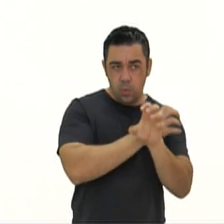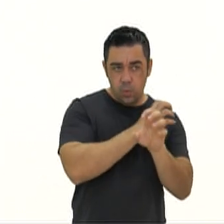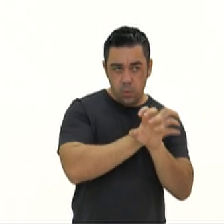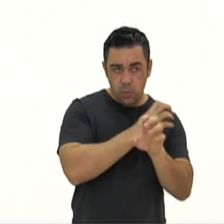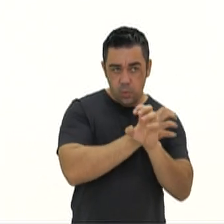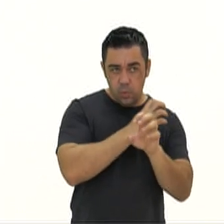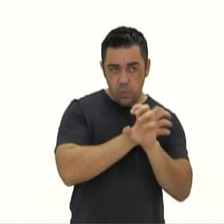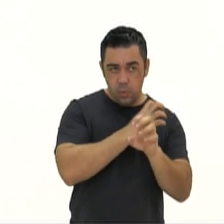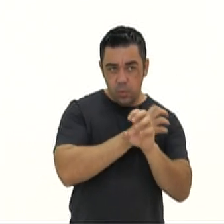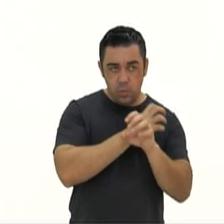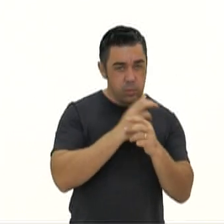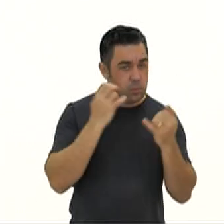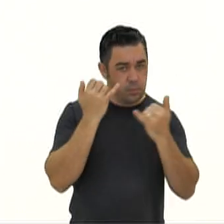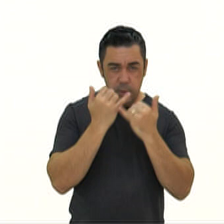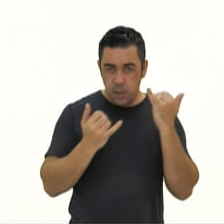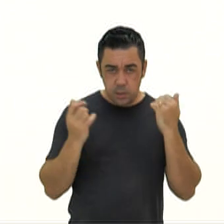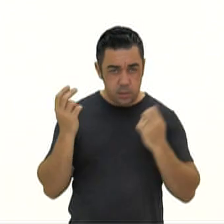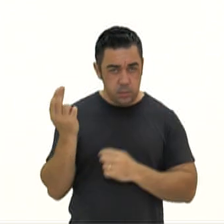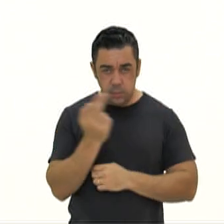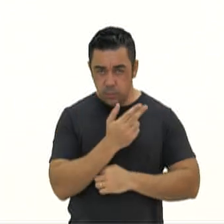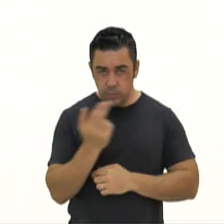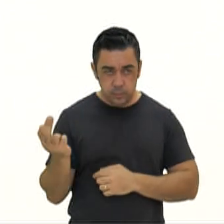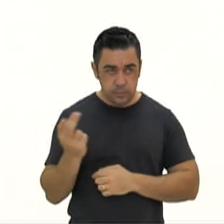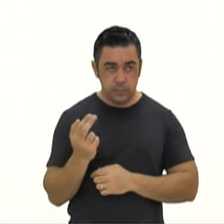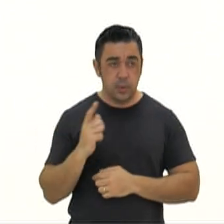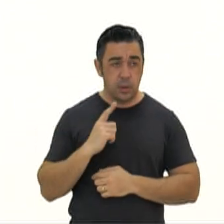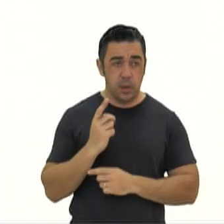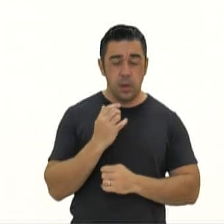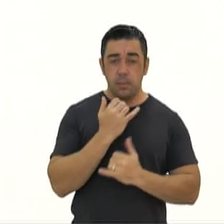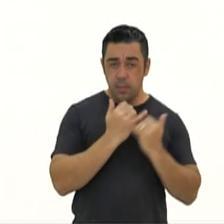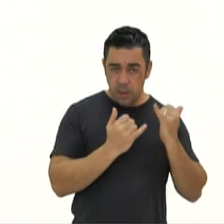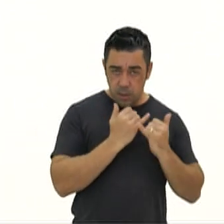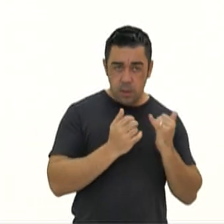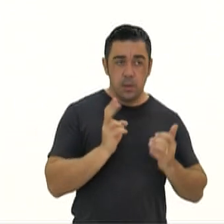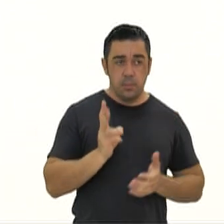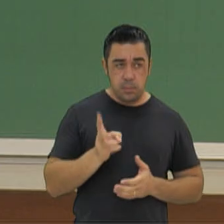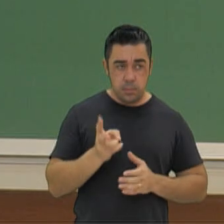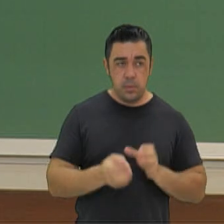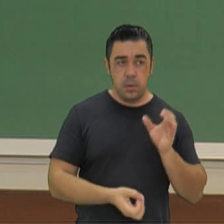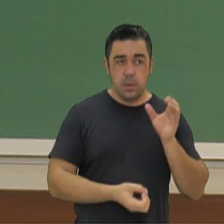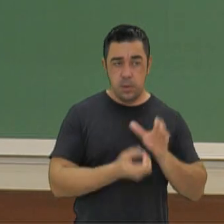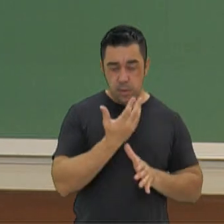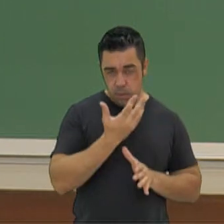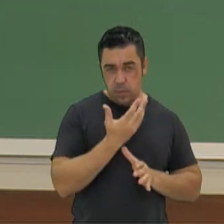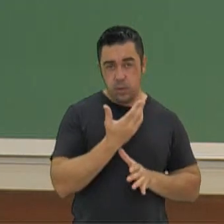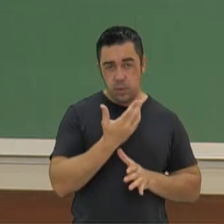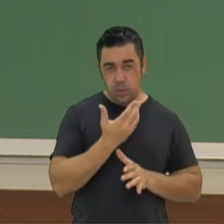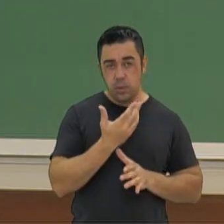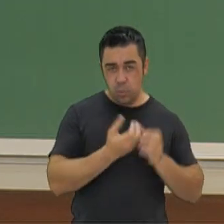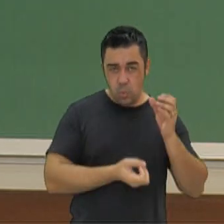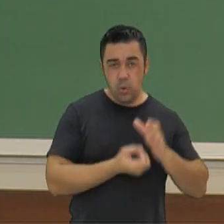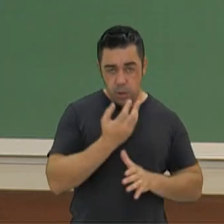São muito parecidas. Quando eles são parecidos e têm, nesse caso aqui, tem a mesma origem, eu chamo